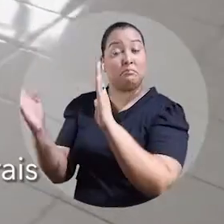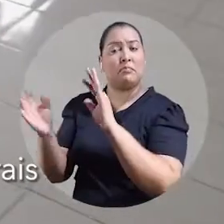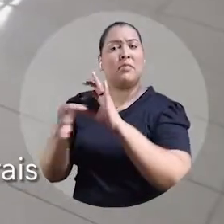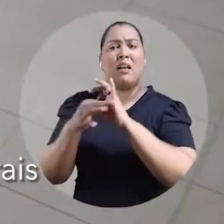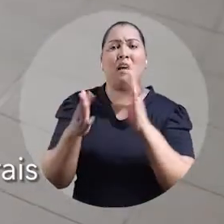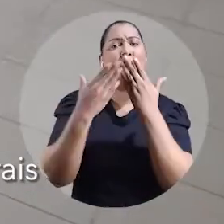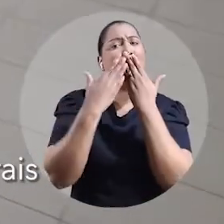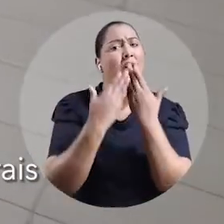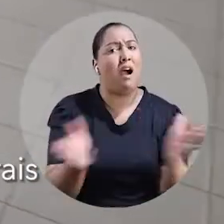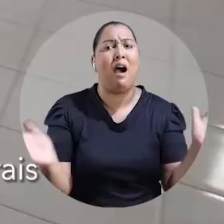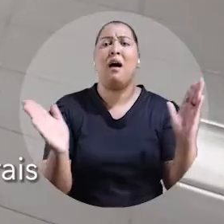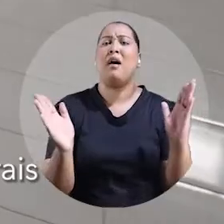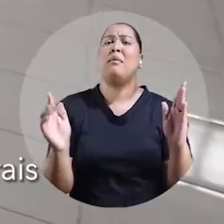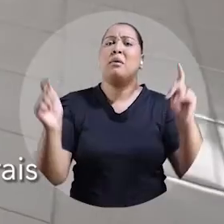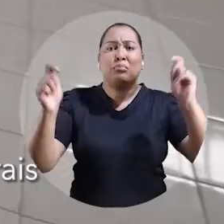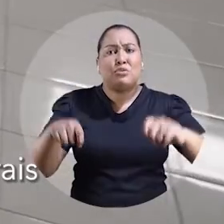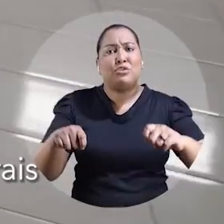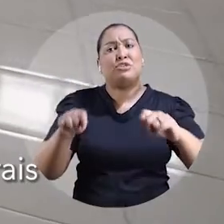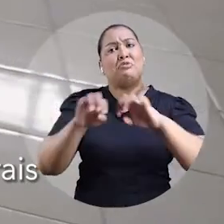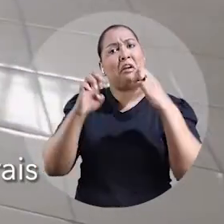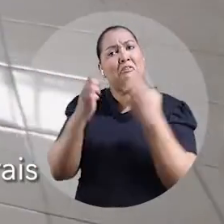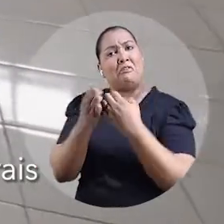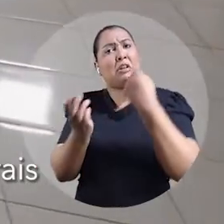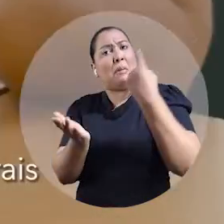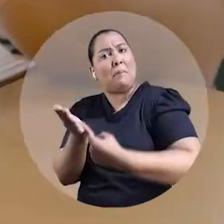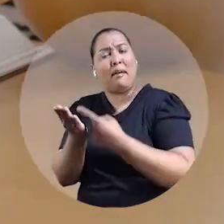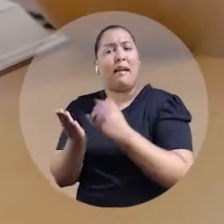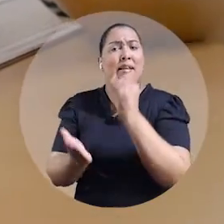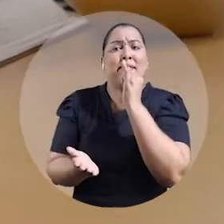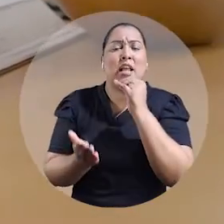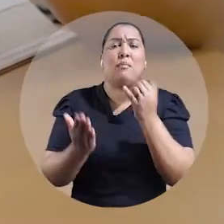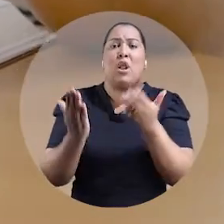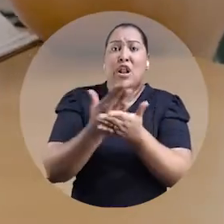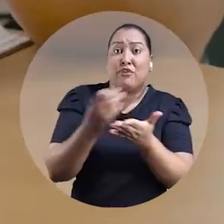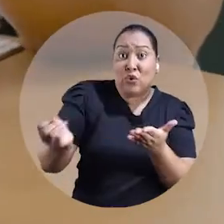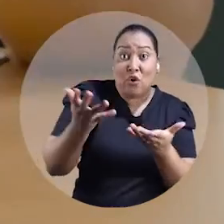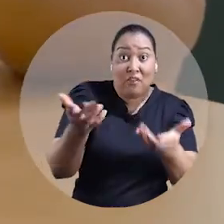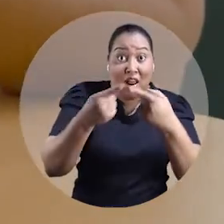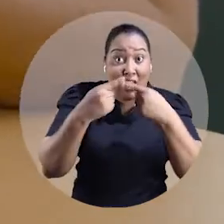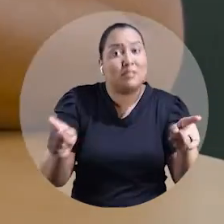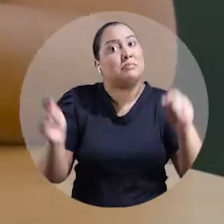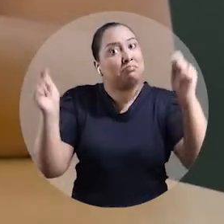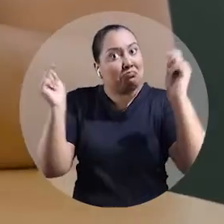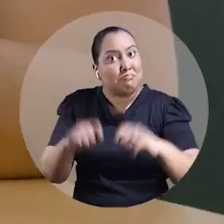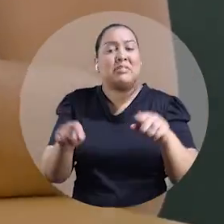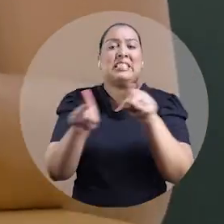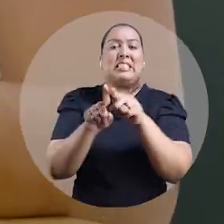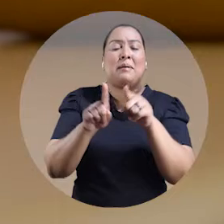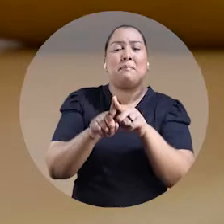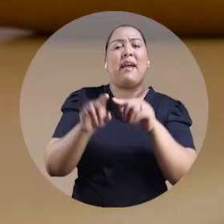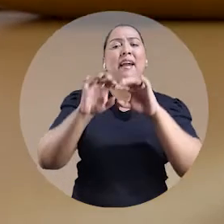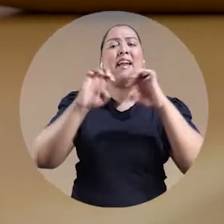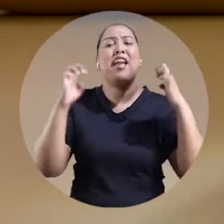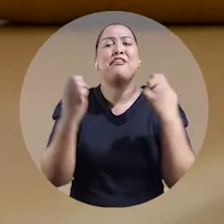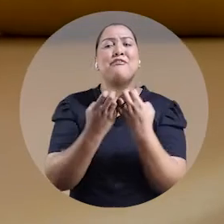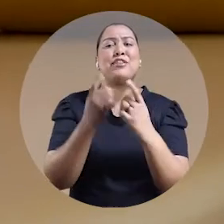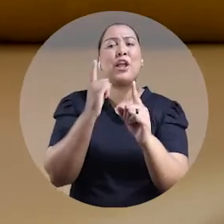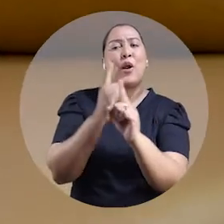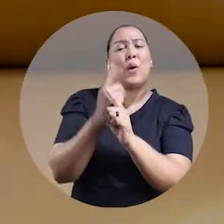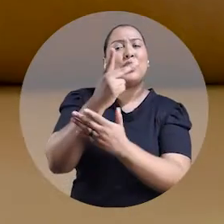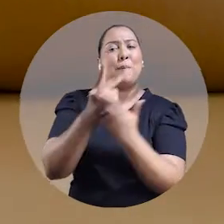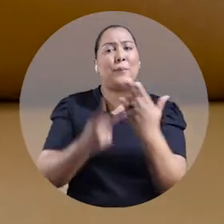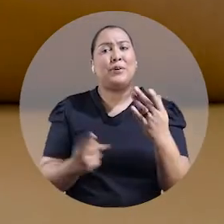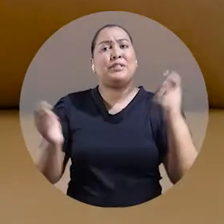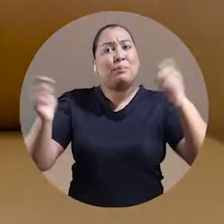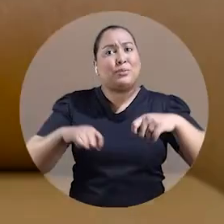aberto à comunidade e disponível também para eventos culturais, como lançamentos de livros, saraus e ações que promovam a